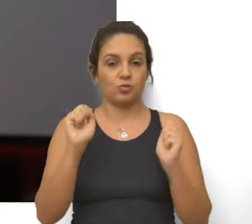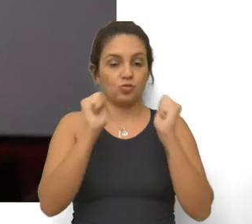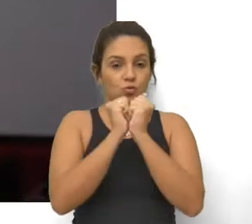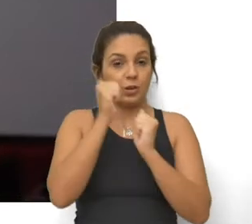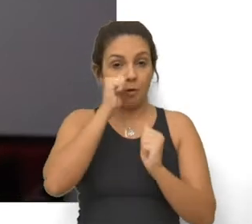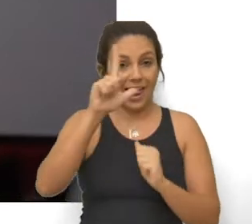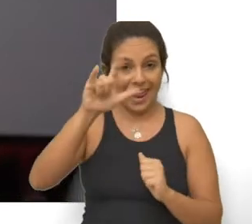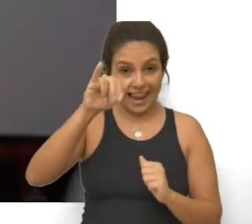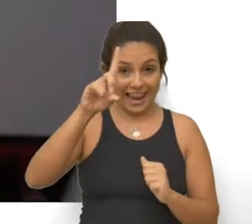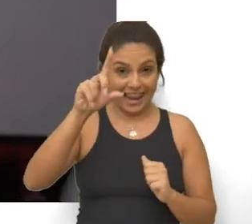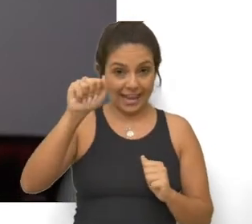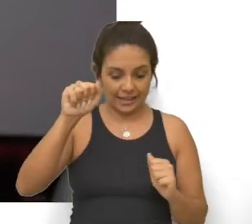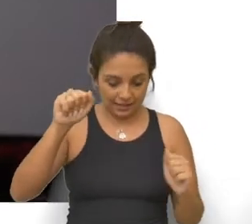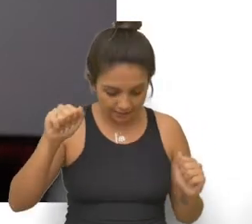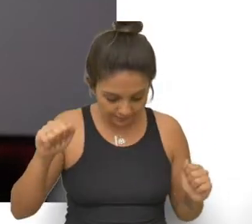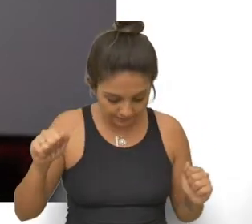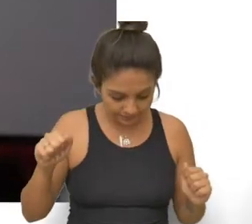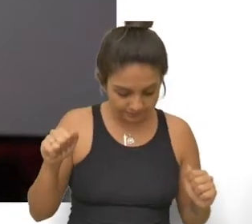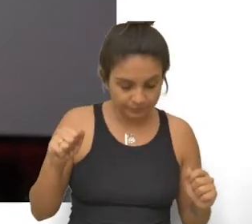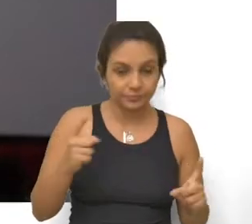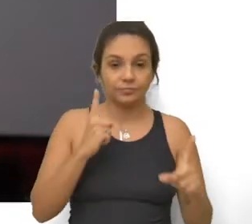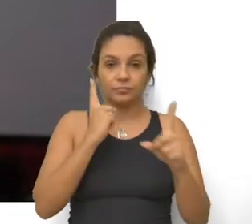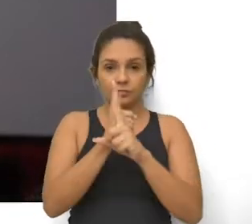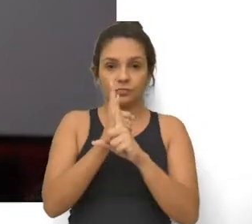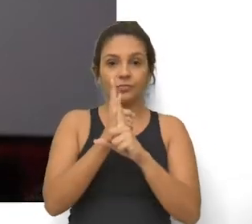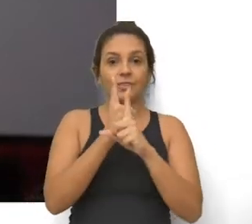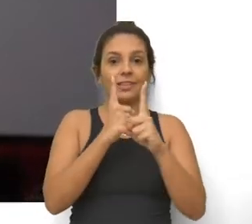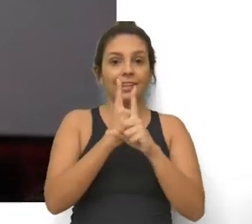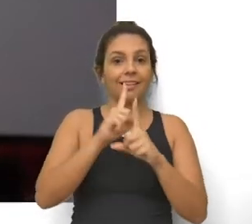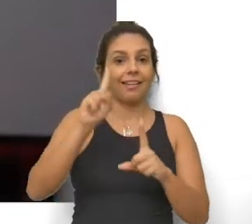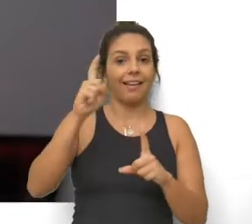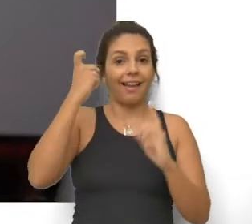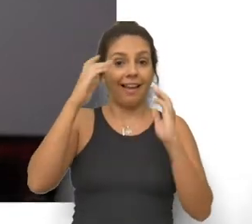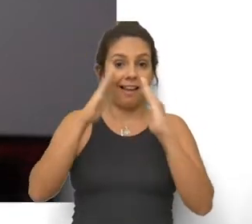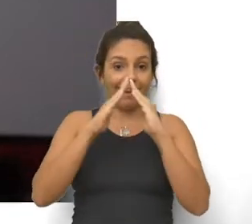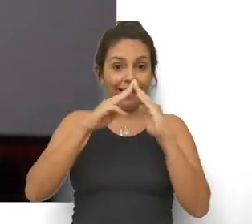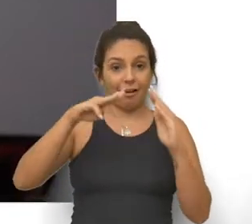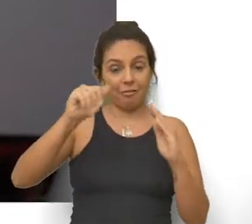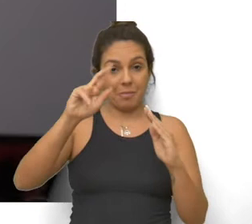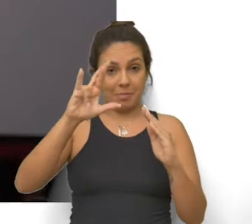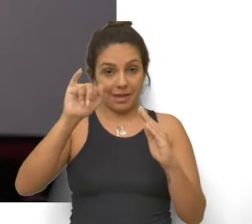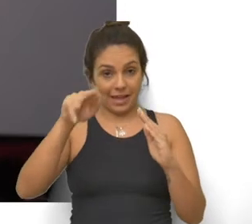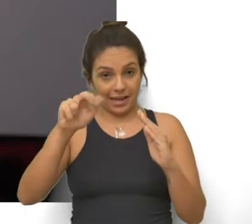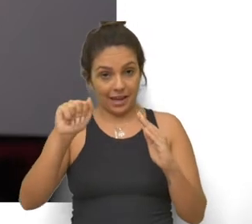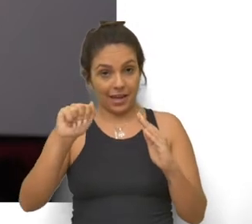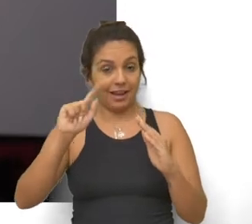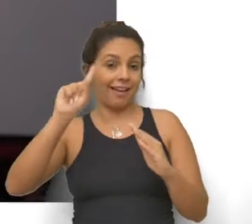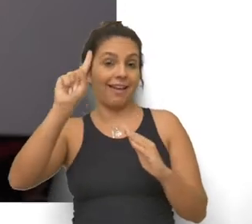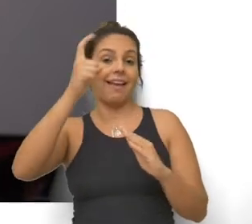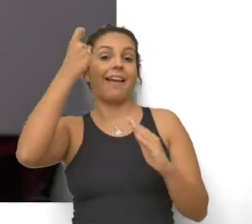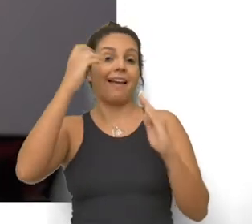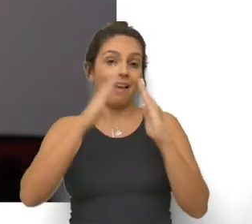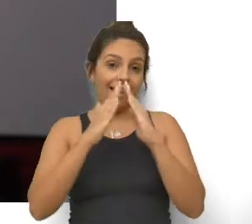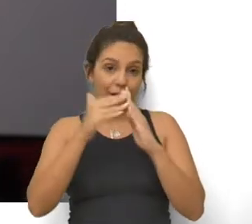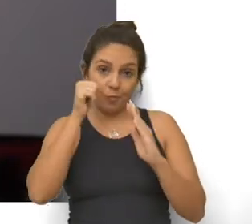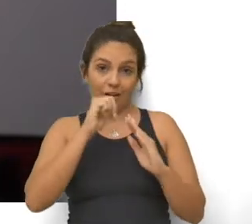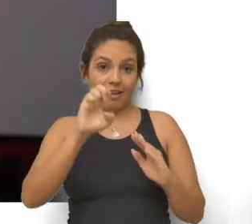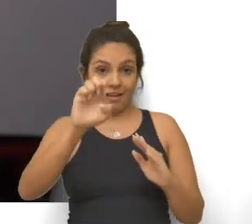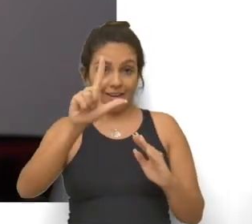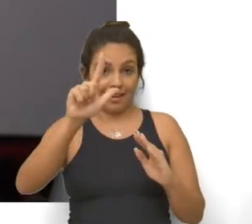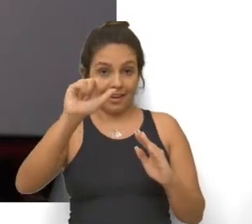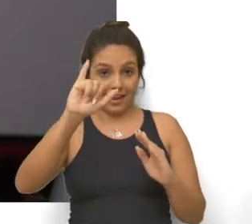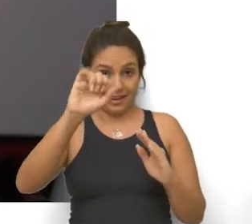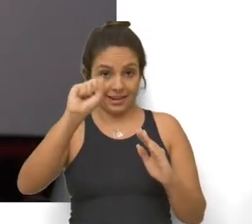Nemer. E descobri que era a Casa Mariana, que era a casa que pertenceu a Elizabeth